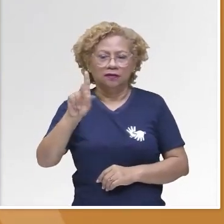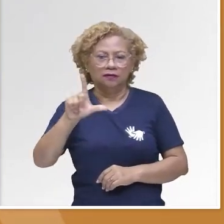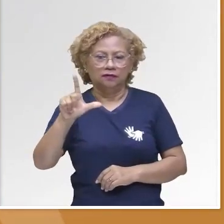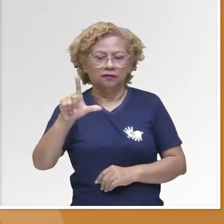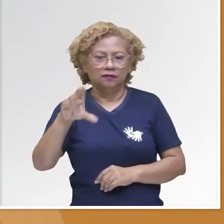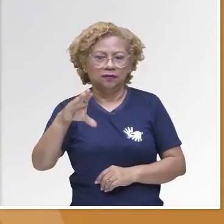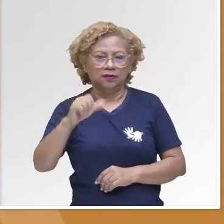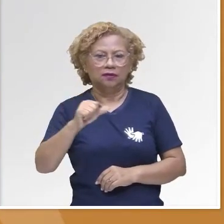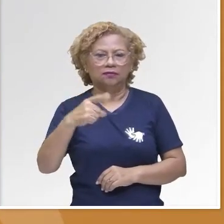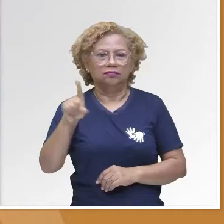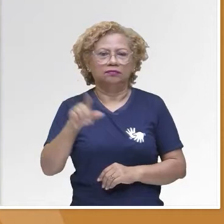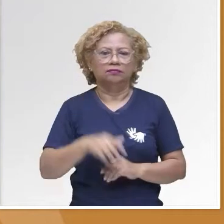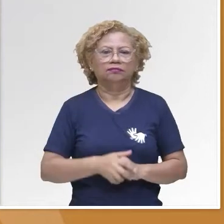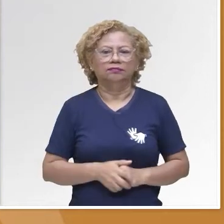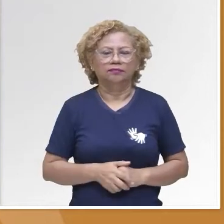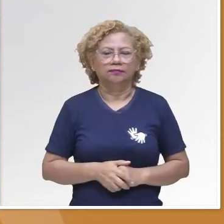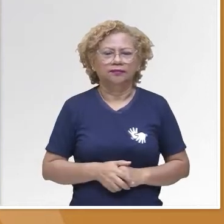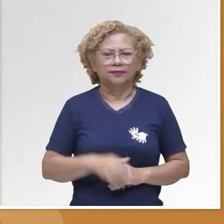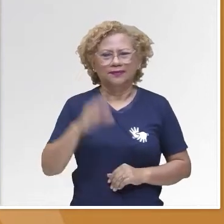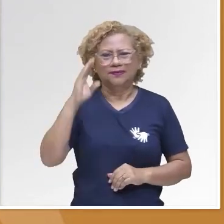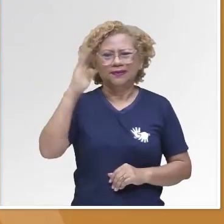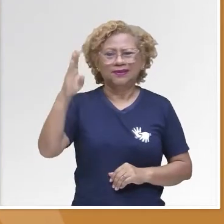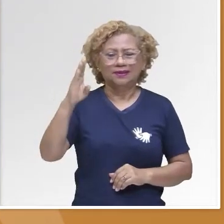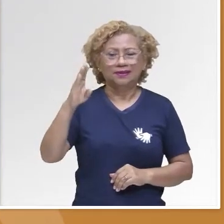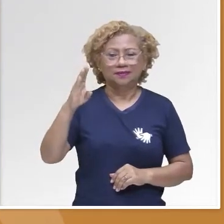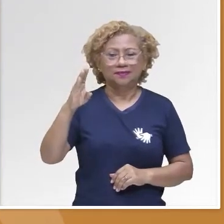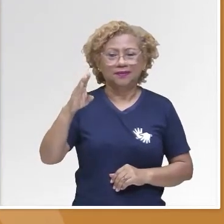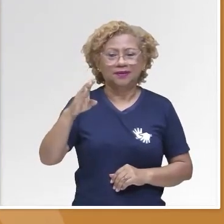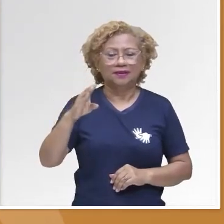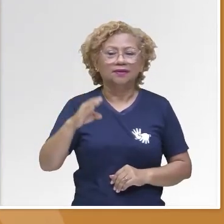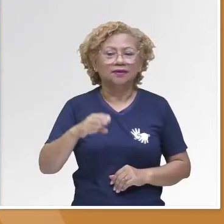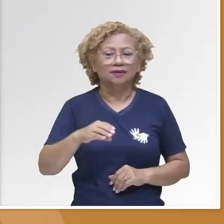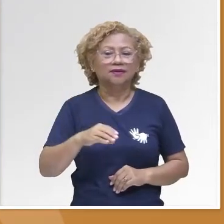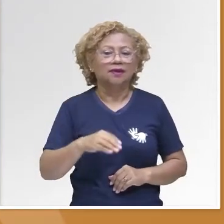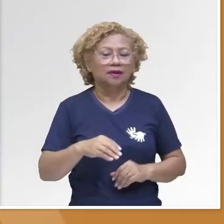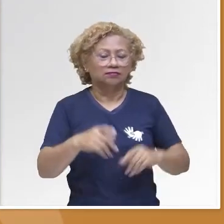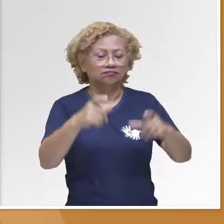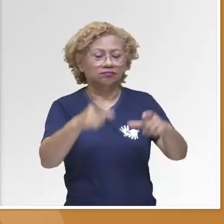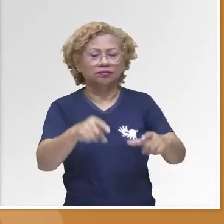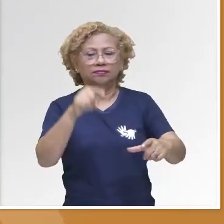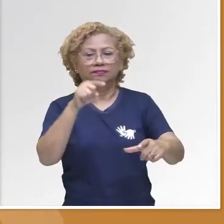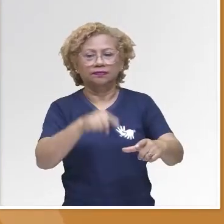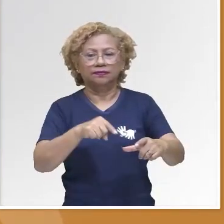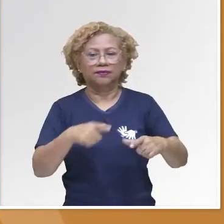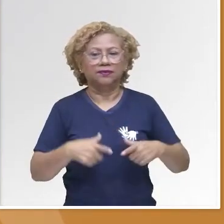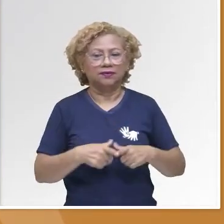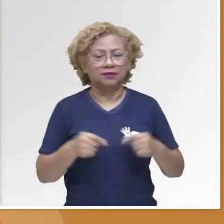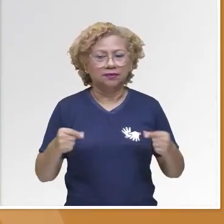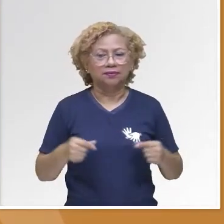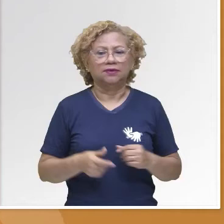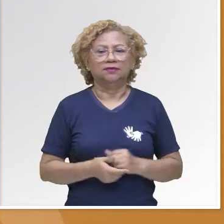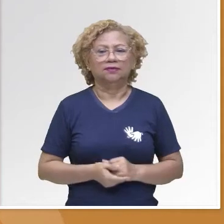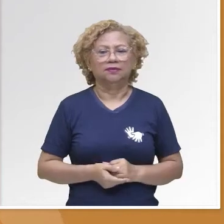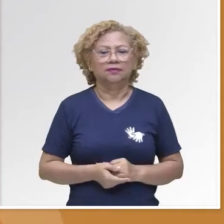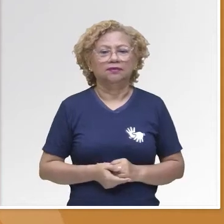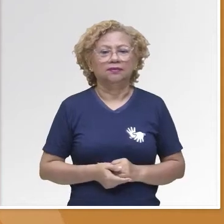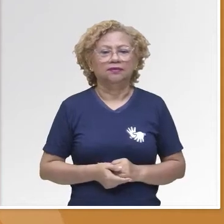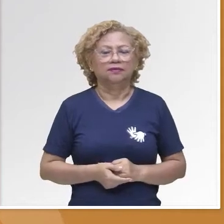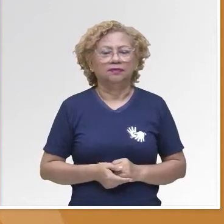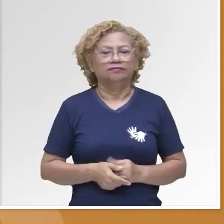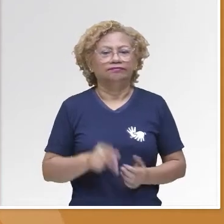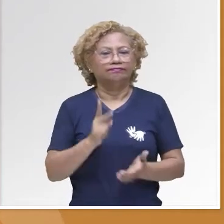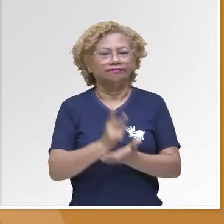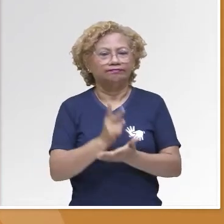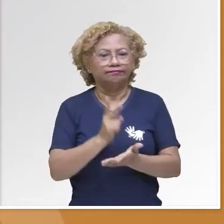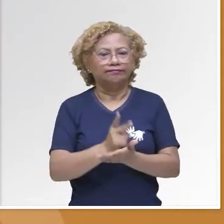território japonês. Tá? Então, justamente por essa localização, né, no Círculo do Fogo,